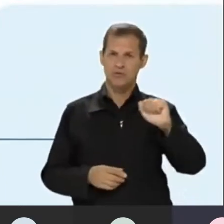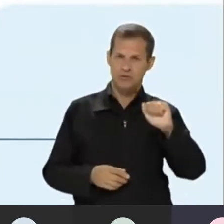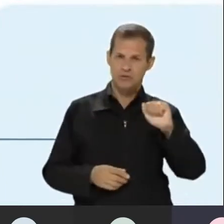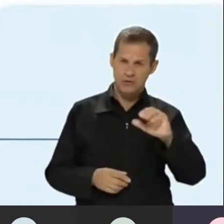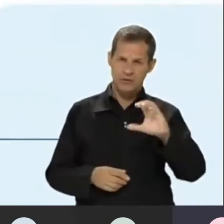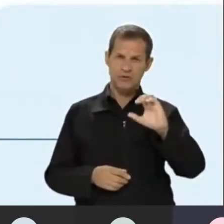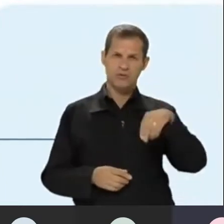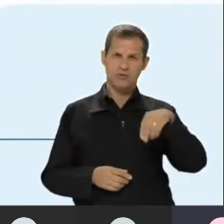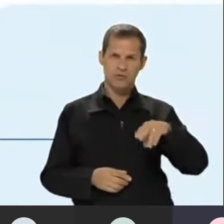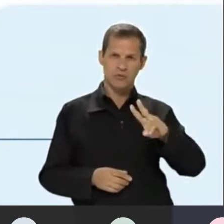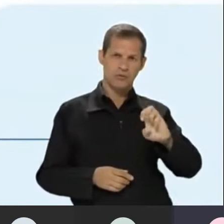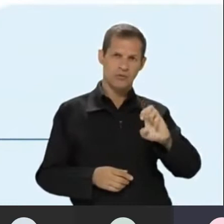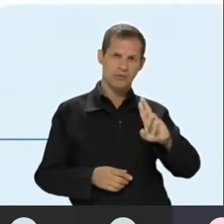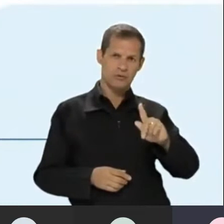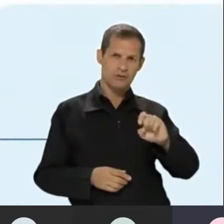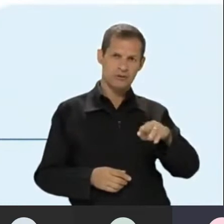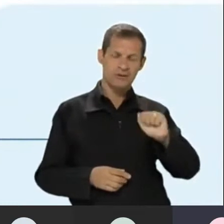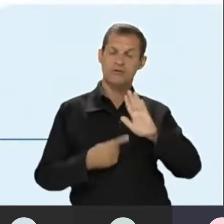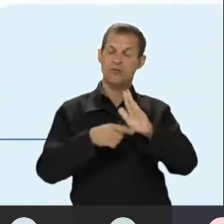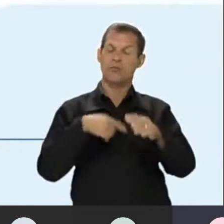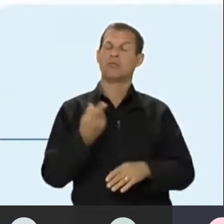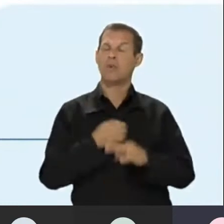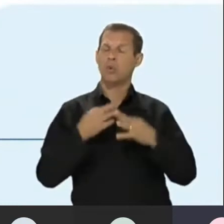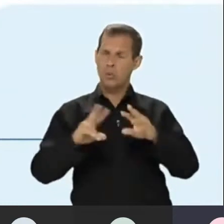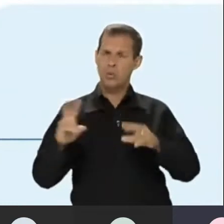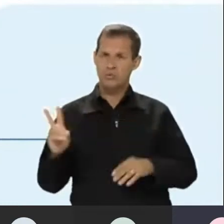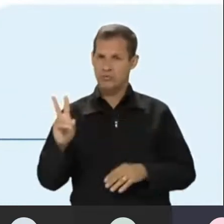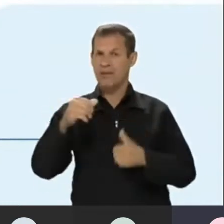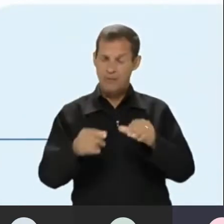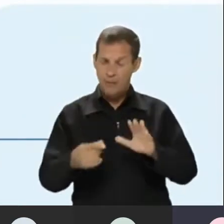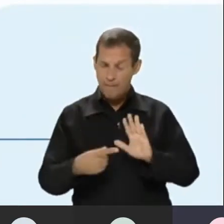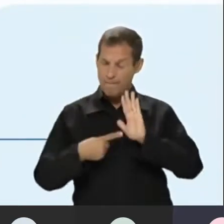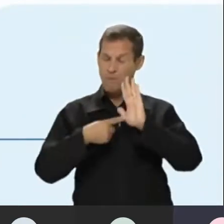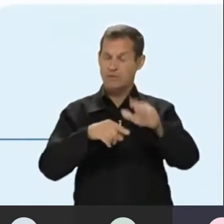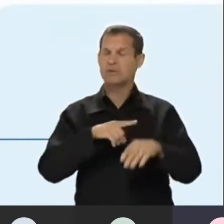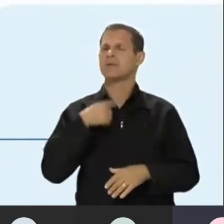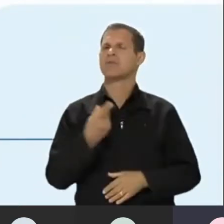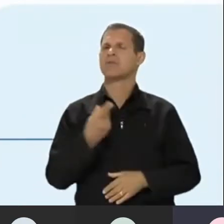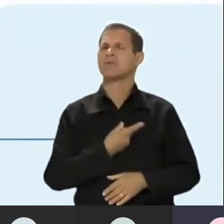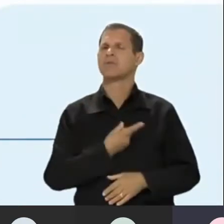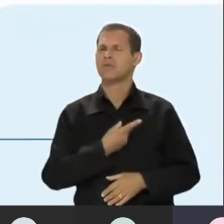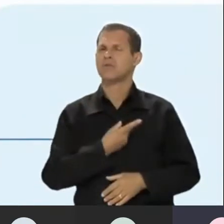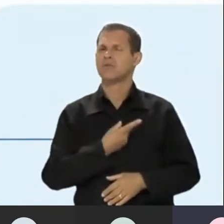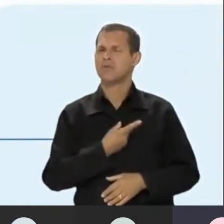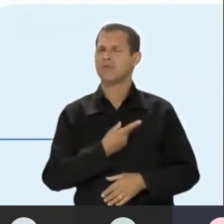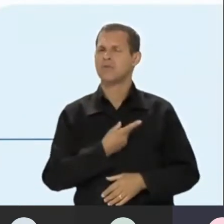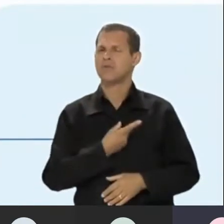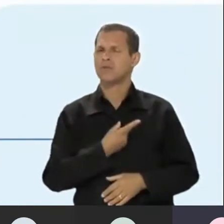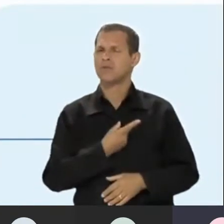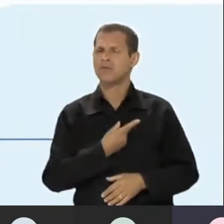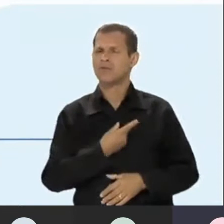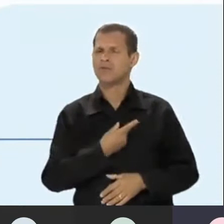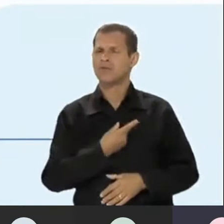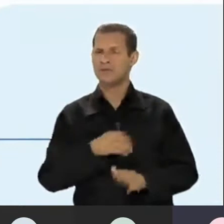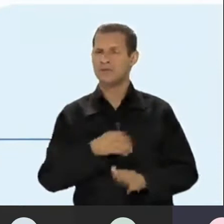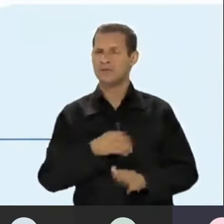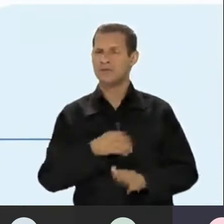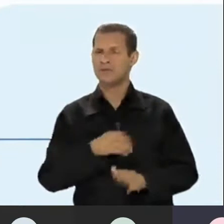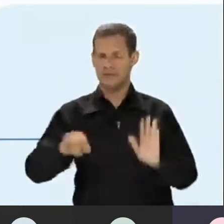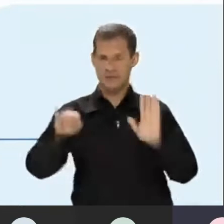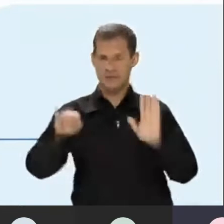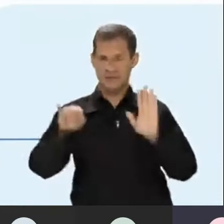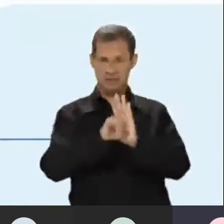uma zona de convergência que vai mostrar, então, pra gente que todos esses valores que estão aparecendo aqui a gente tem que considerar. Tá? Então, a